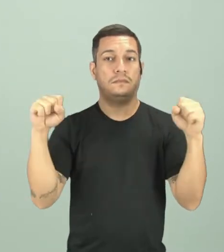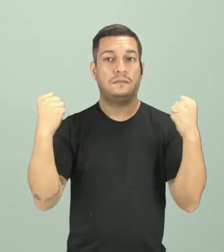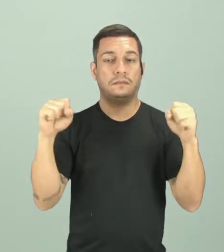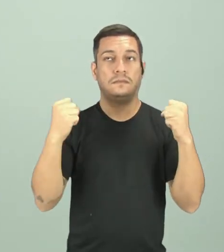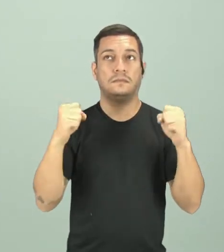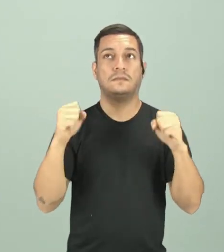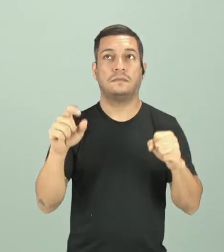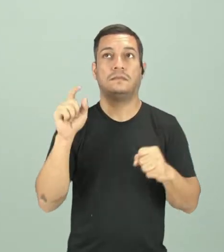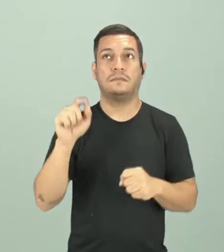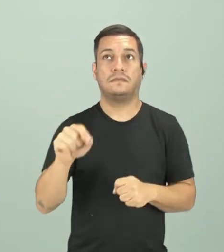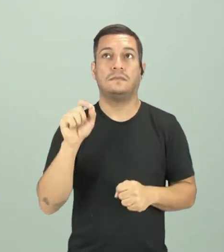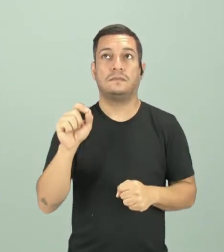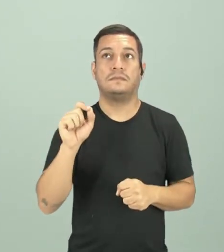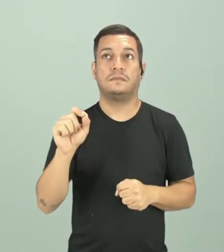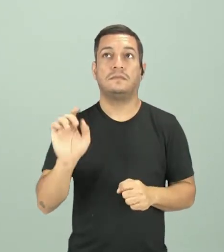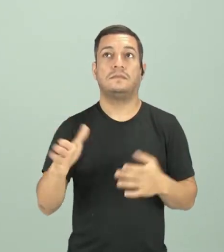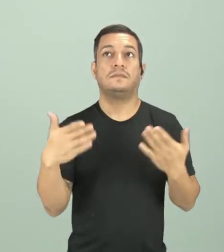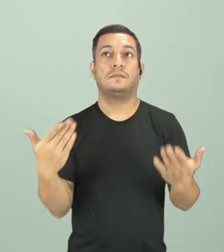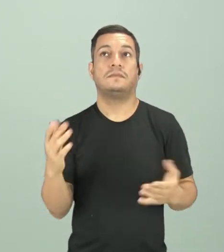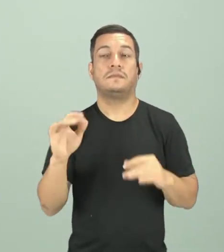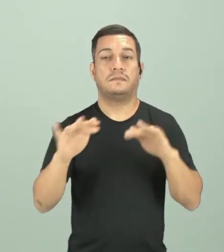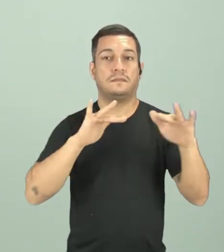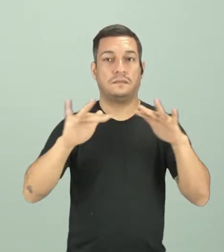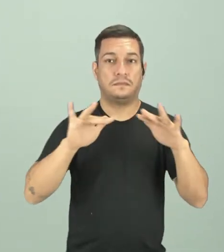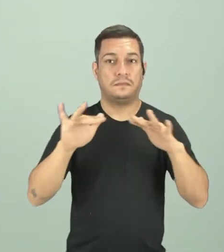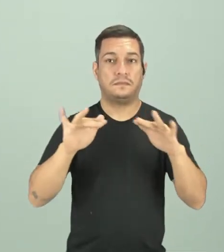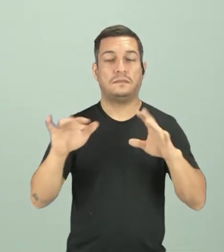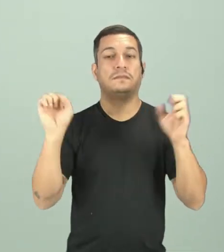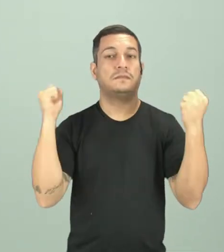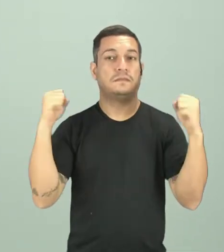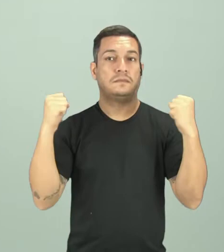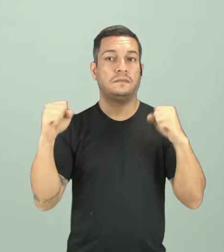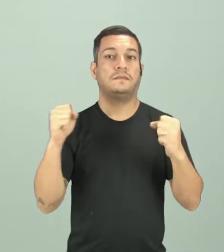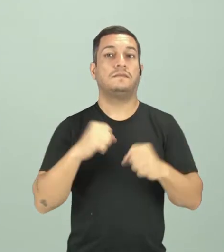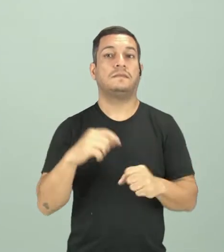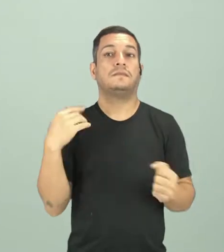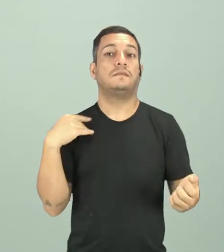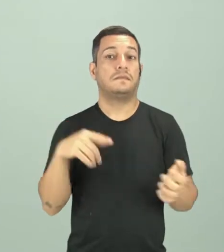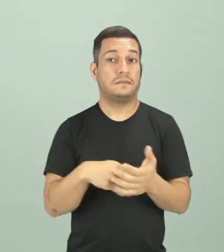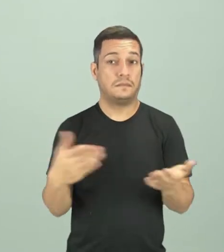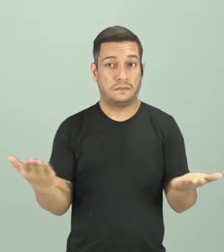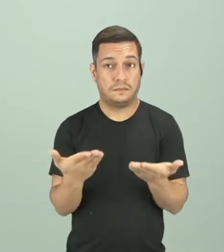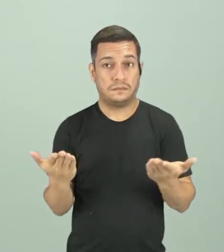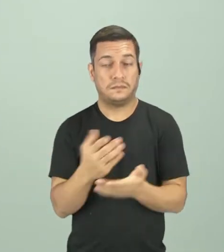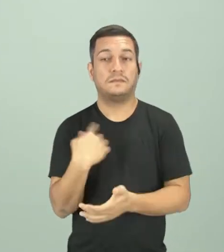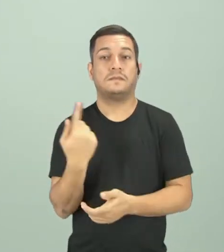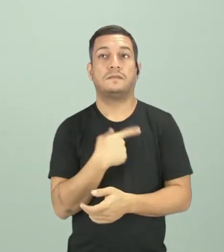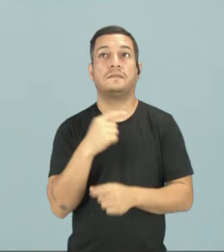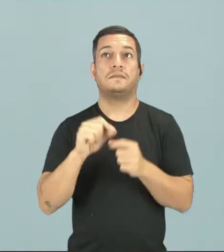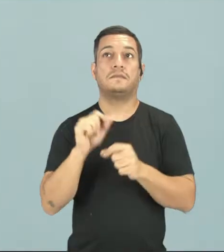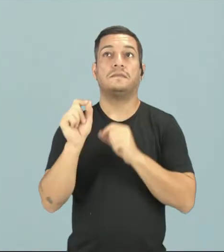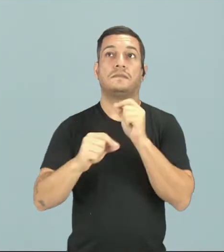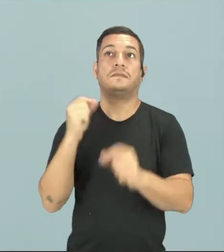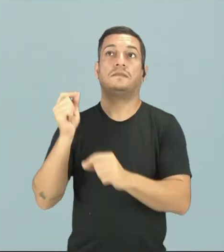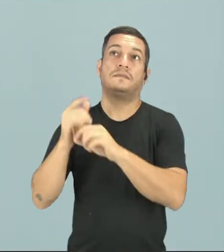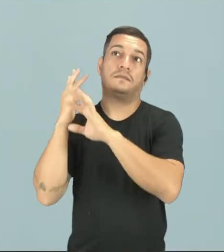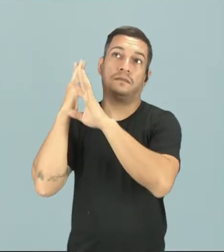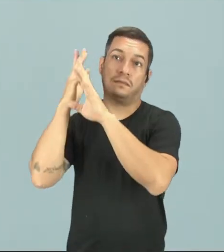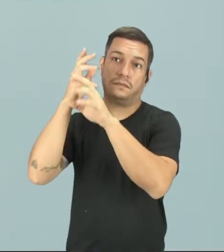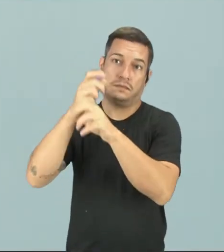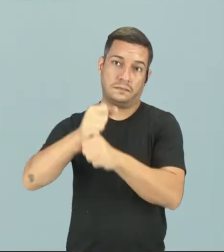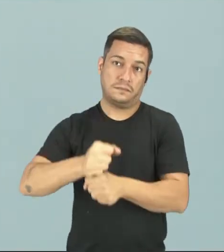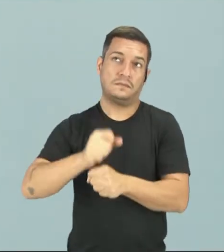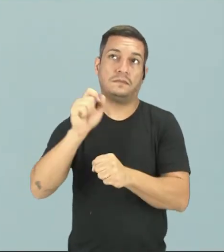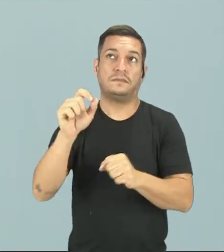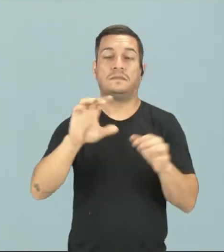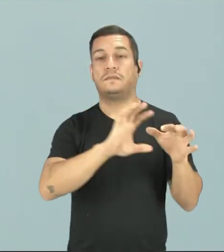física, quais foram os movimentos da educação física até o momento atual, vamos recorrer à questão